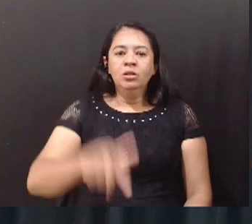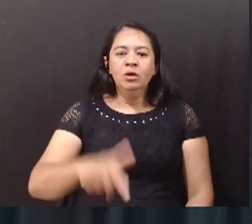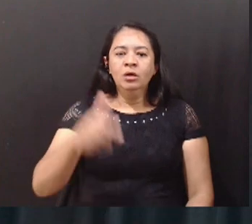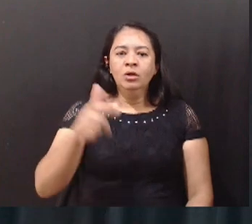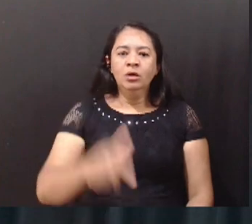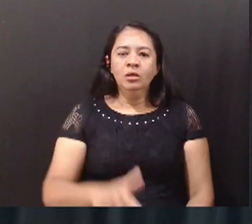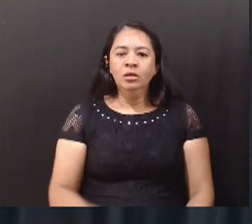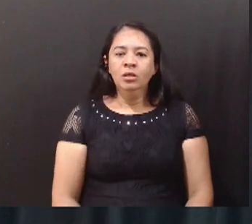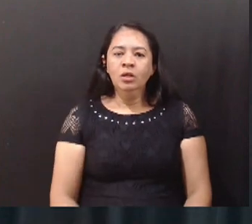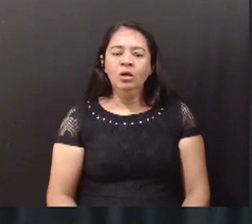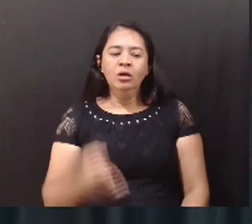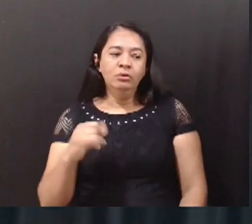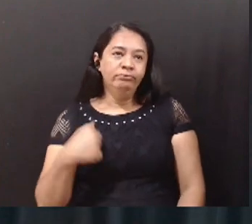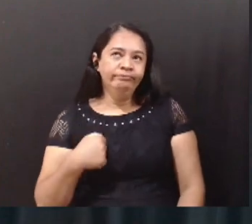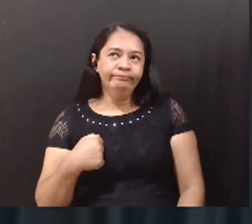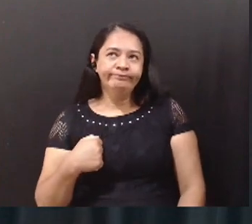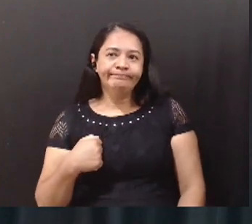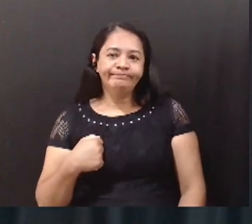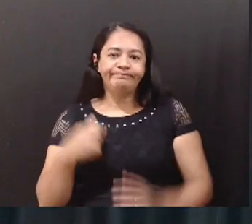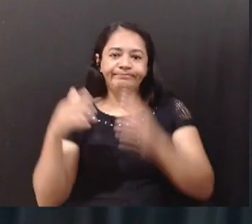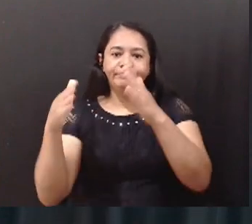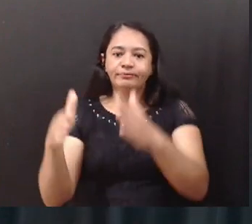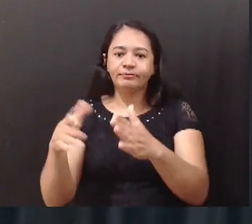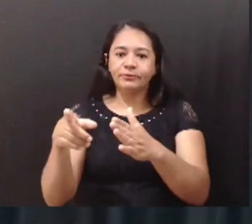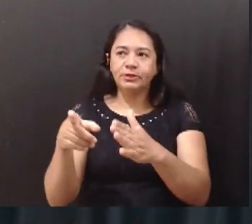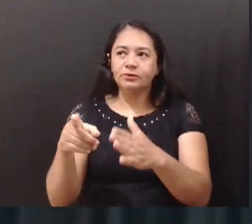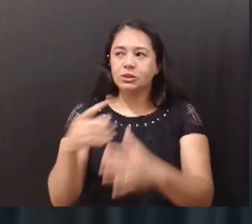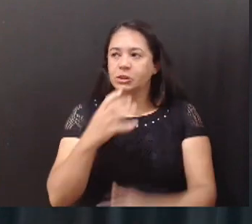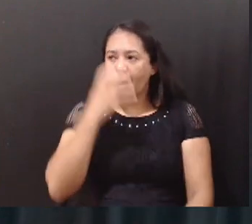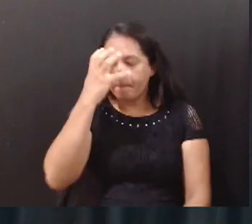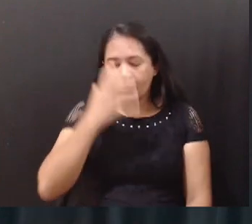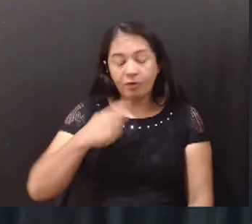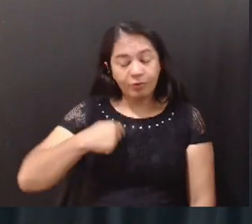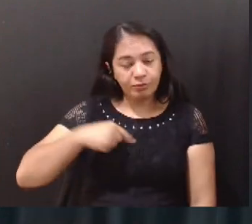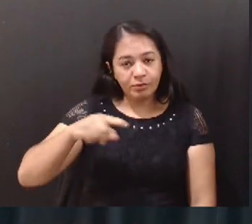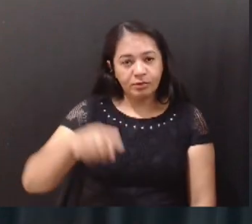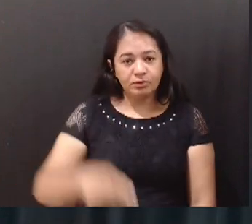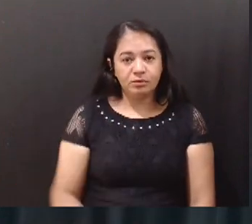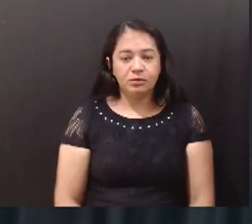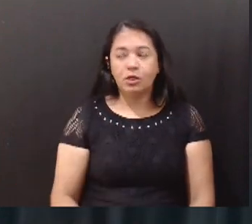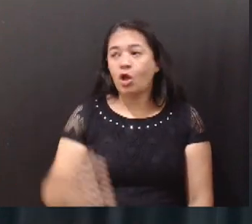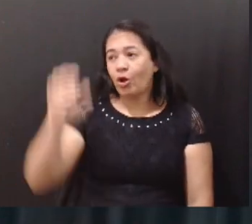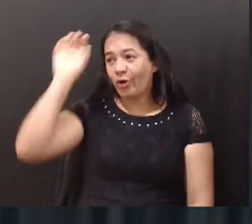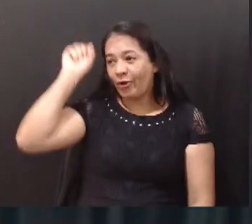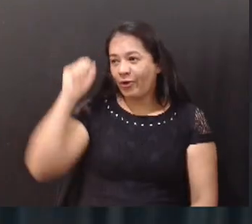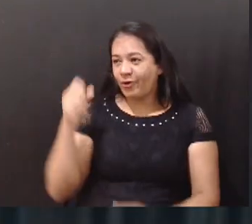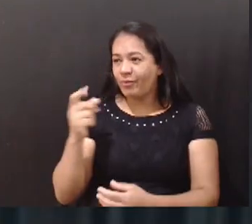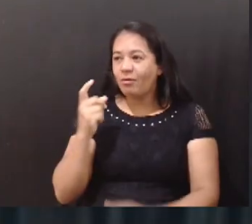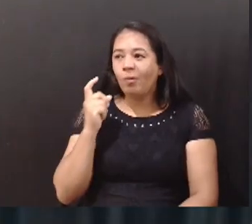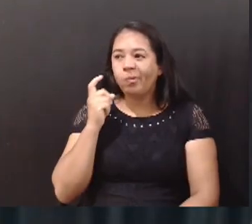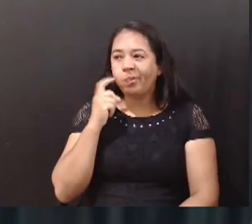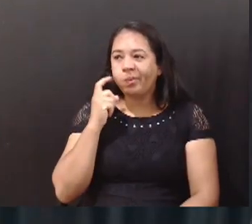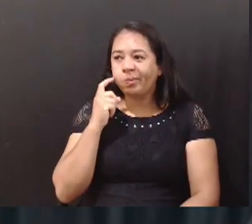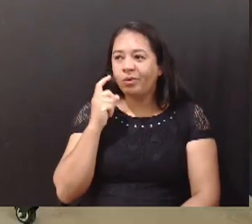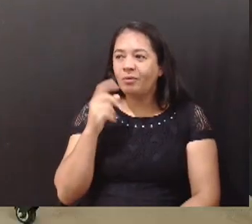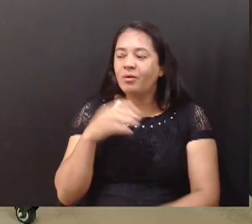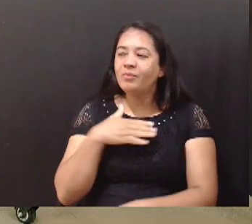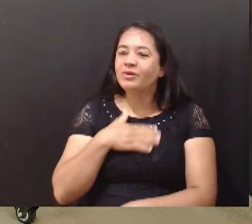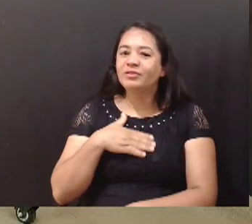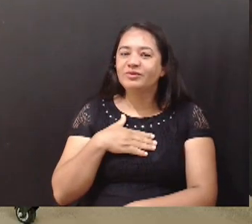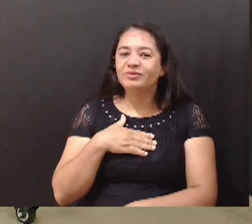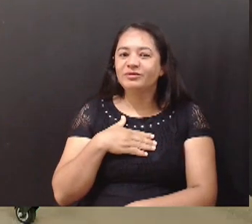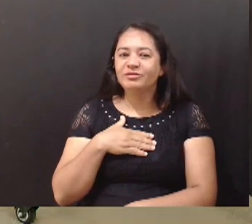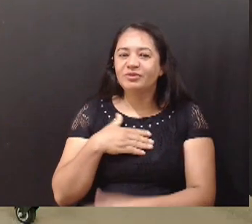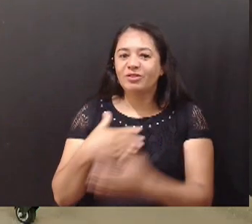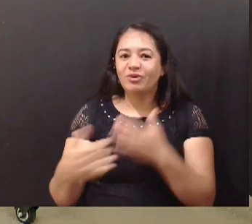Então, se eu chegar aqui para você tá brava comigo. Falou, Rúbia, trouxe aqui um bombom. Qual que é o bombom que você gosta, Rúbia? Eu gosto de